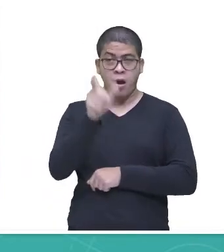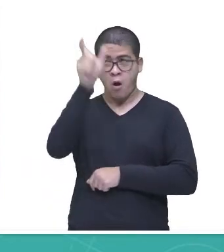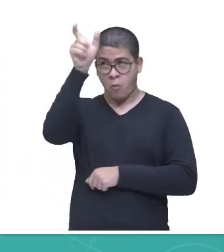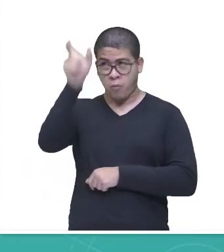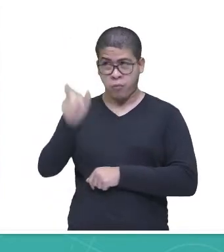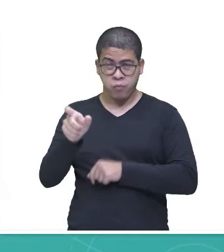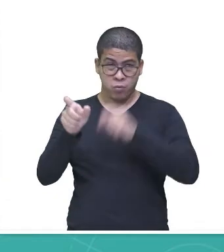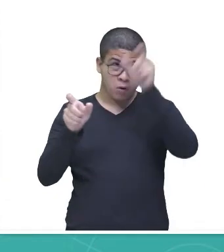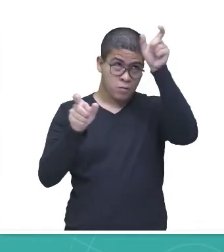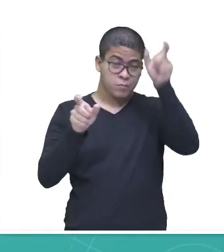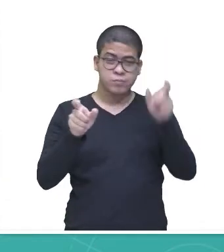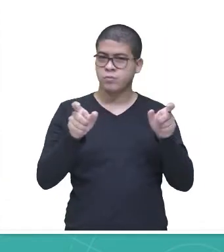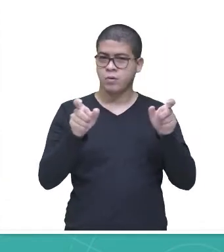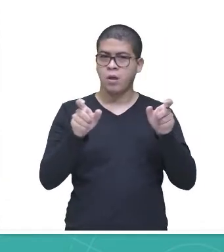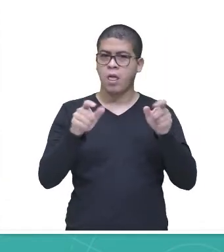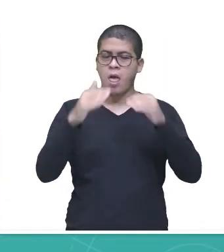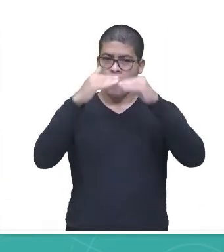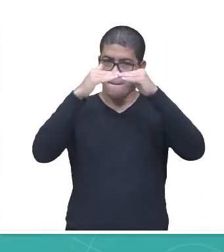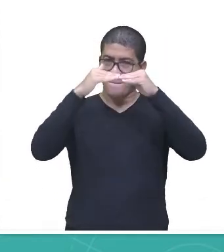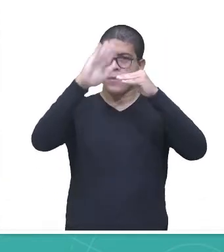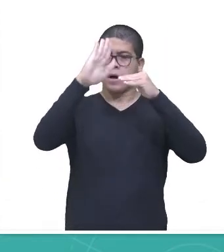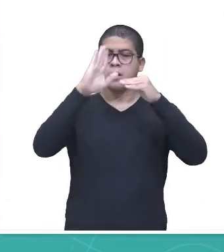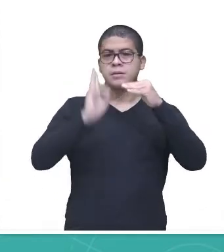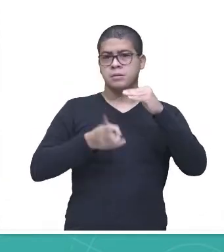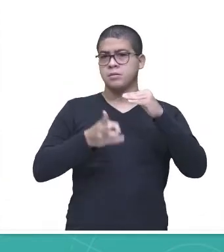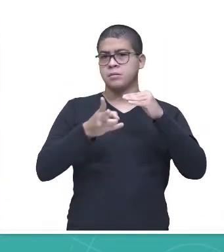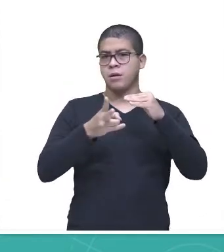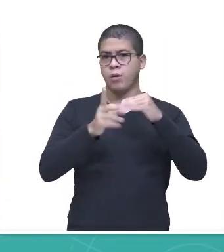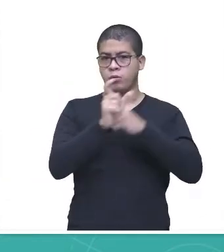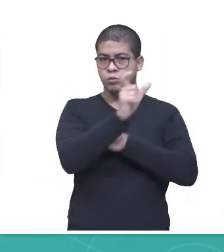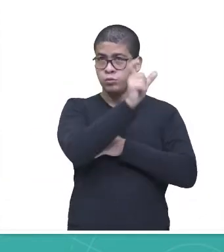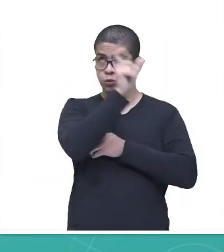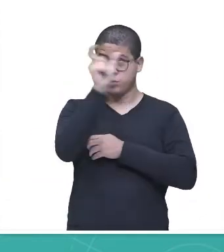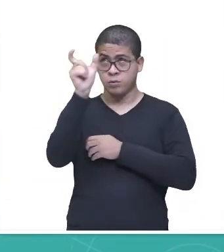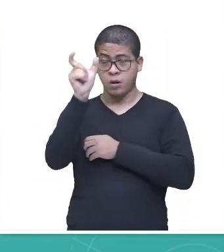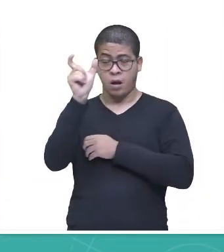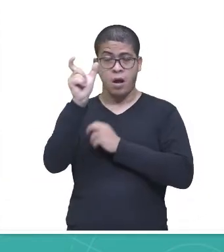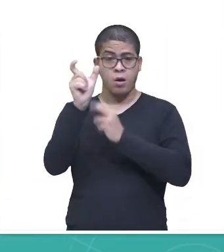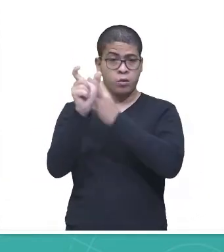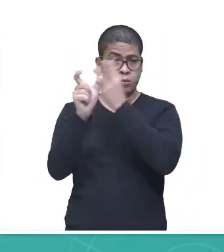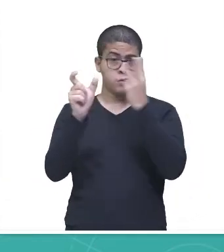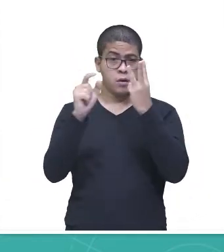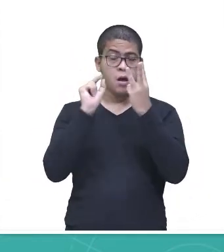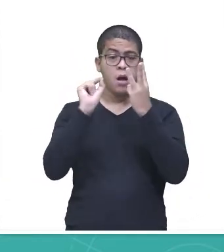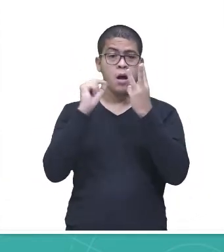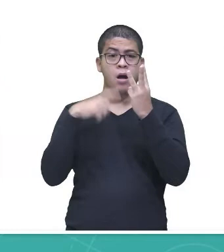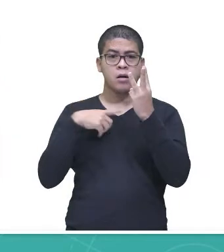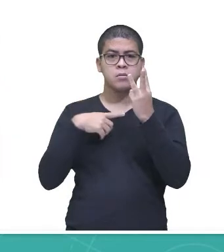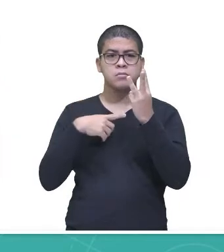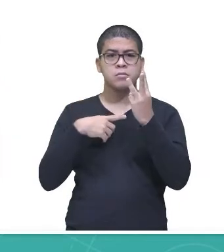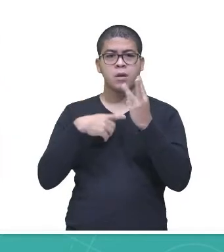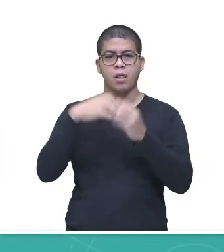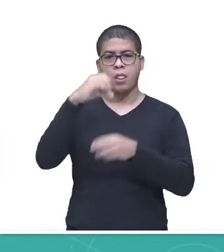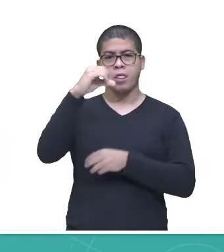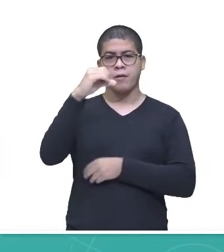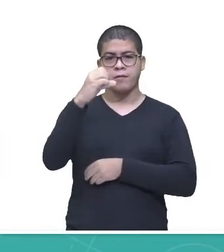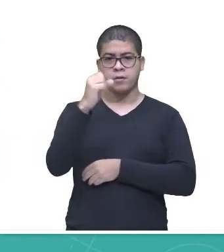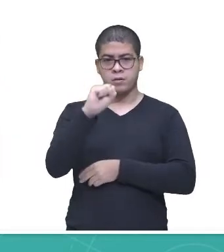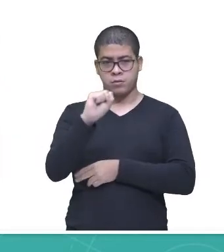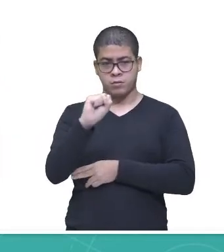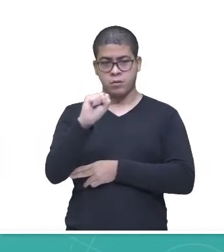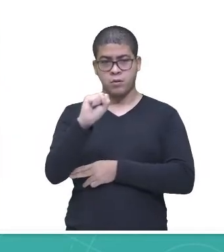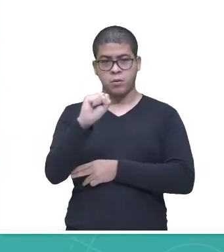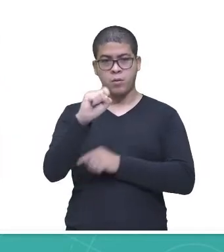o minuendo maior que o subtraendo. Então, a gente vai fazer 98 menos 45.